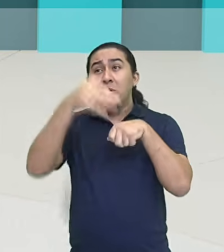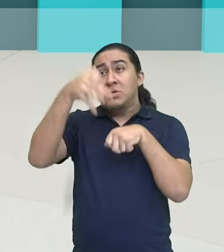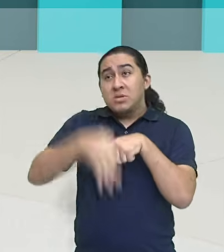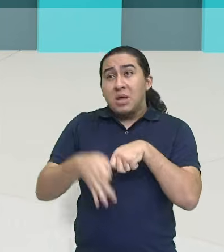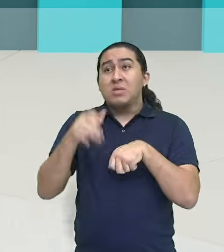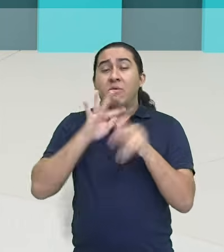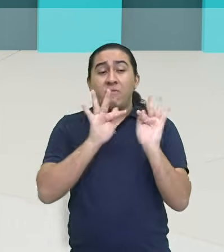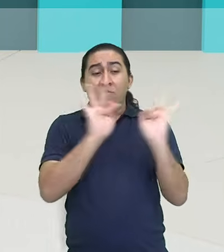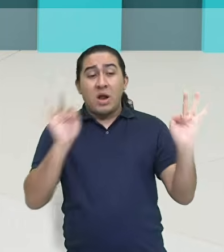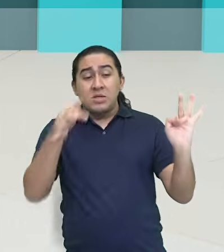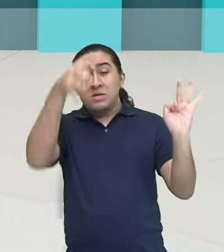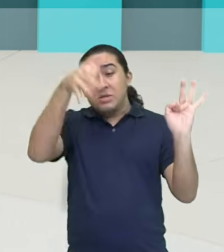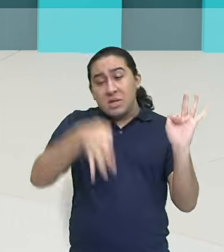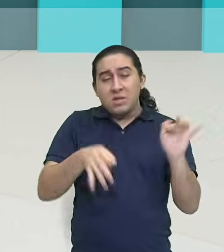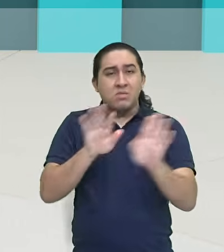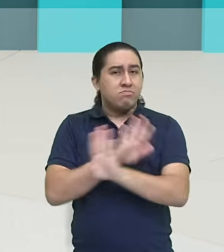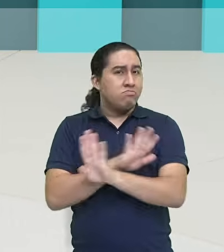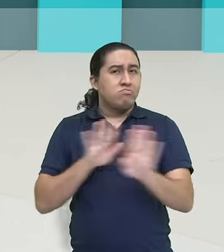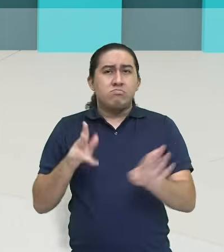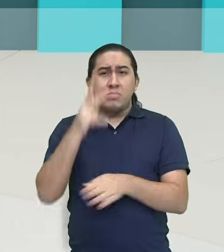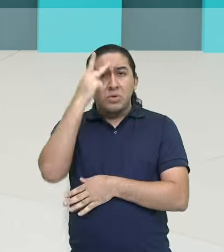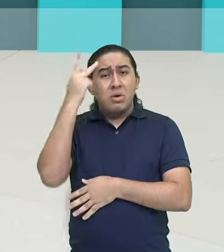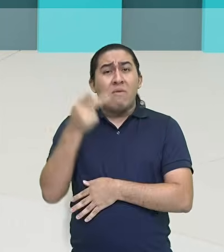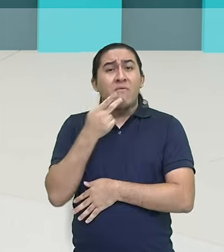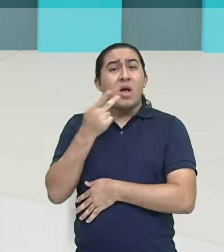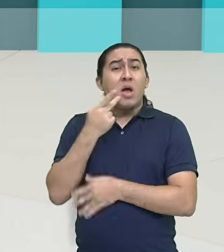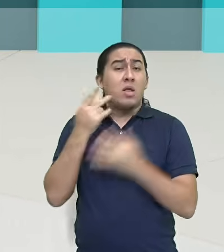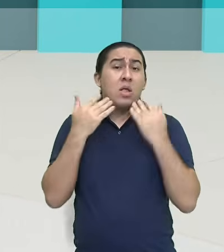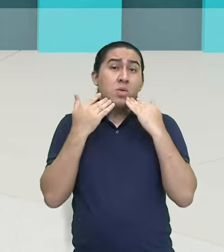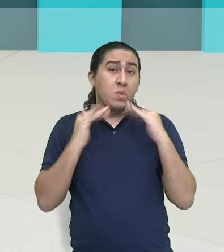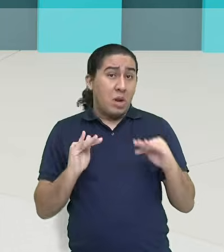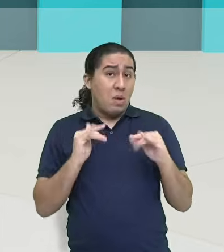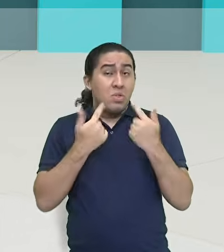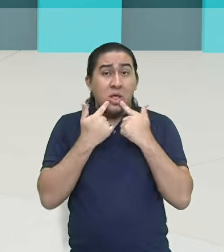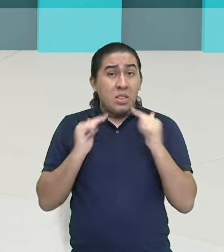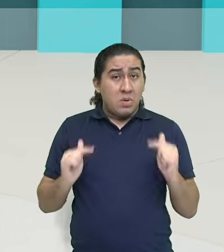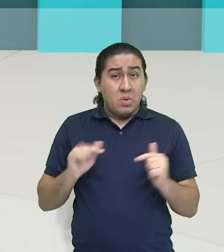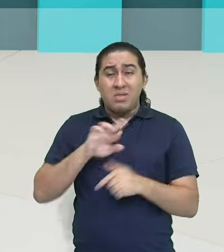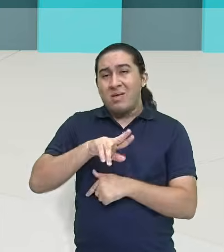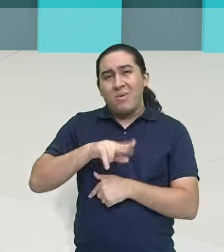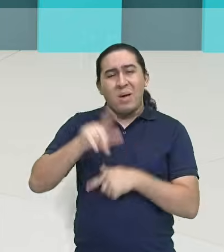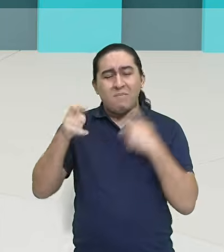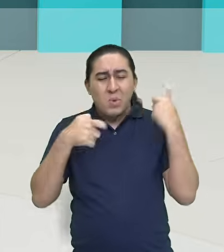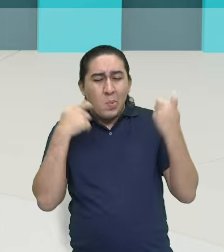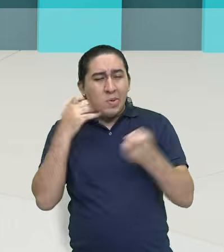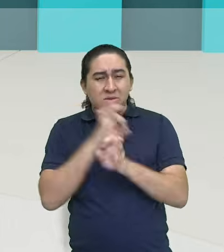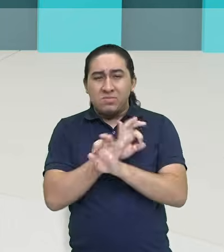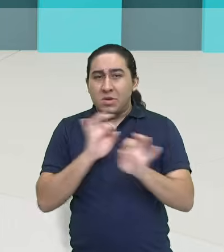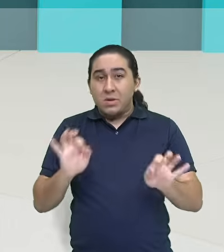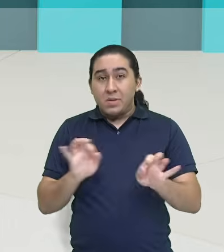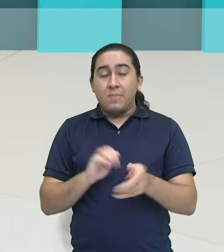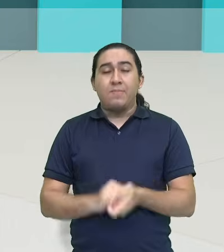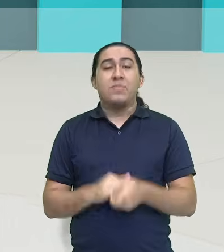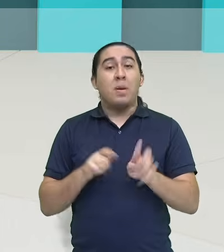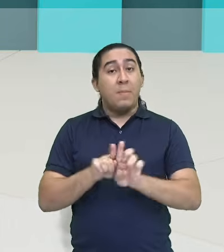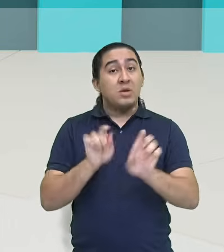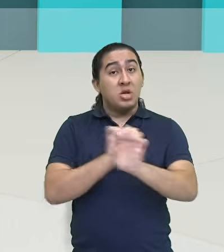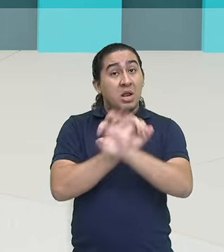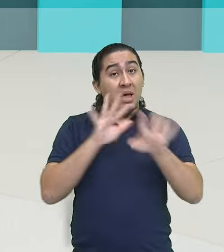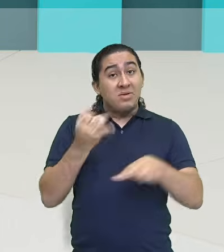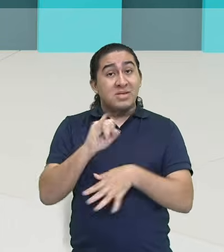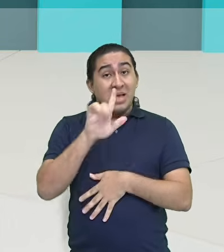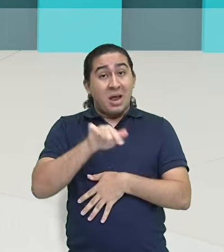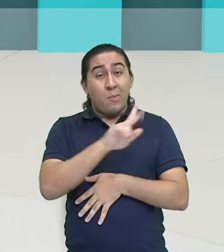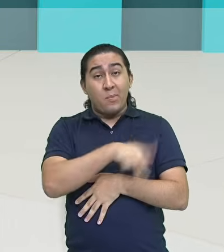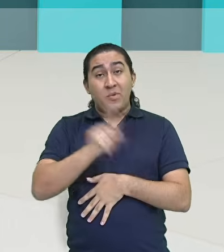preciso falar desta forma. Não, a pessoa vai falando porque é o natural da língua, não existe tal preocupação. Agora, claro, se for um professor de